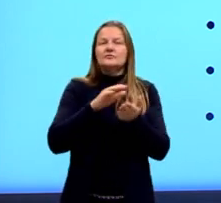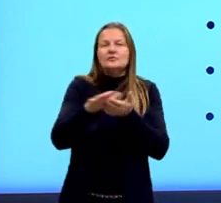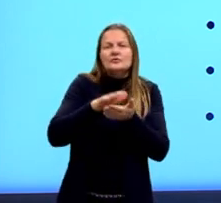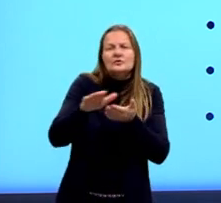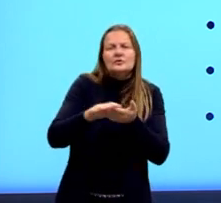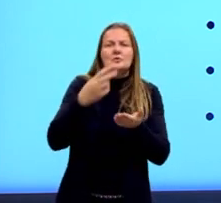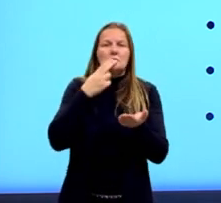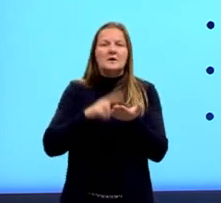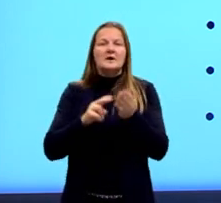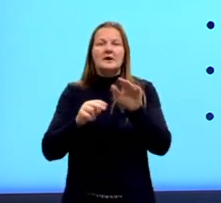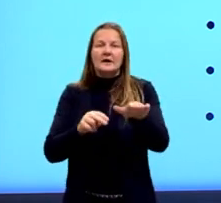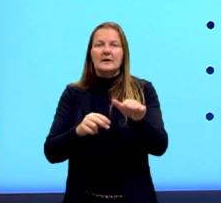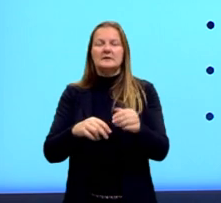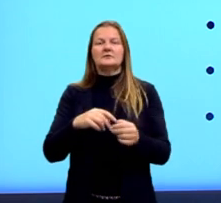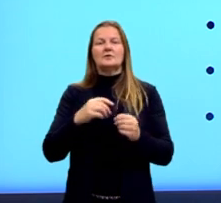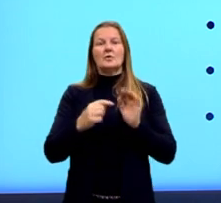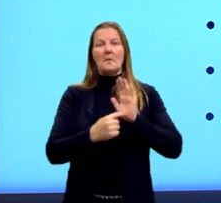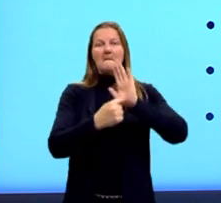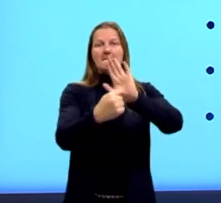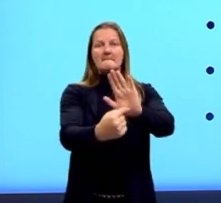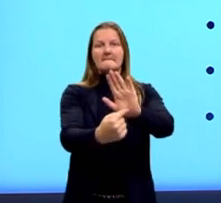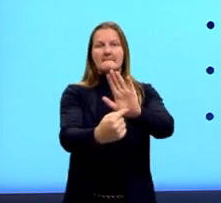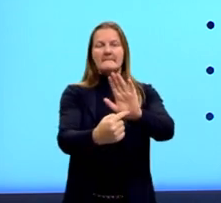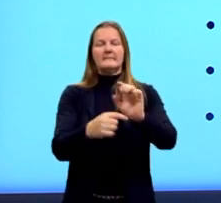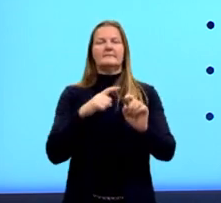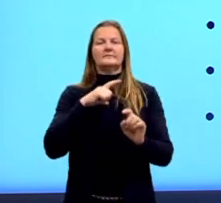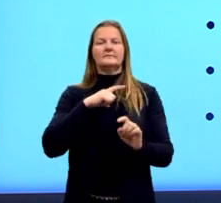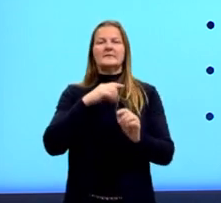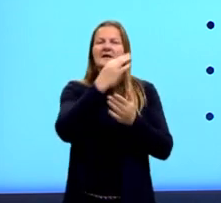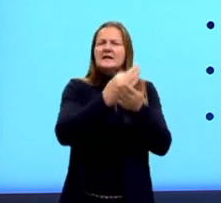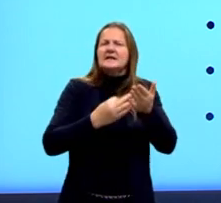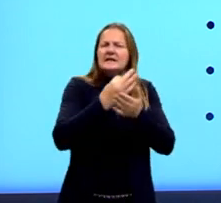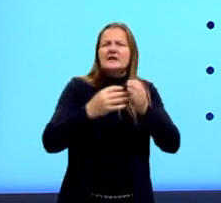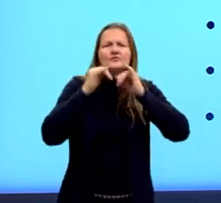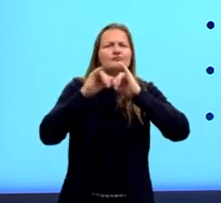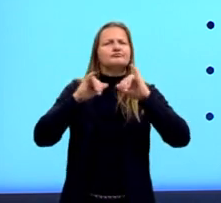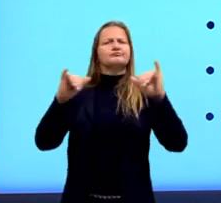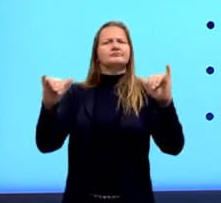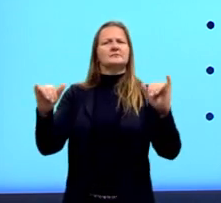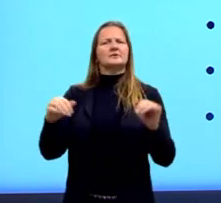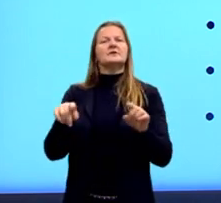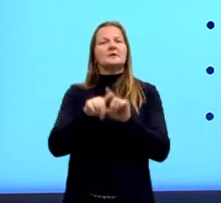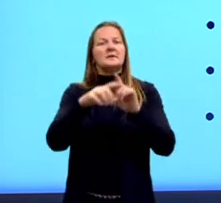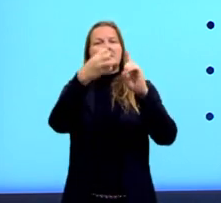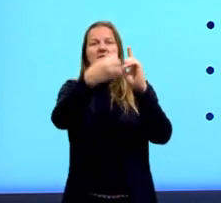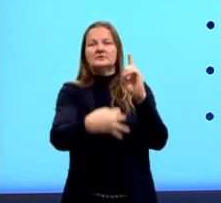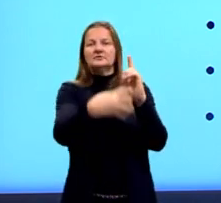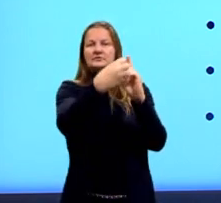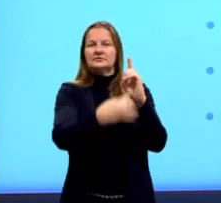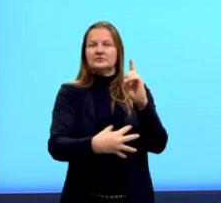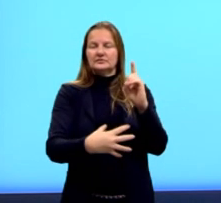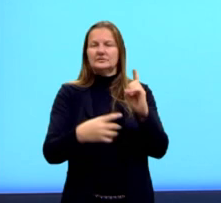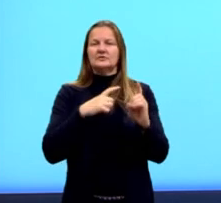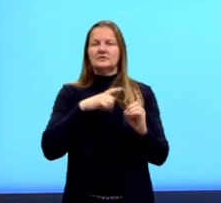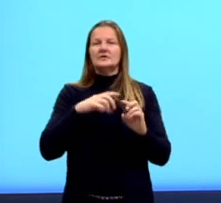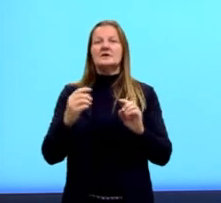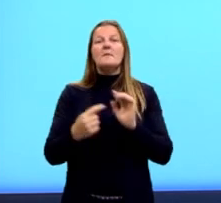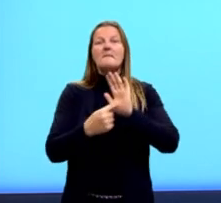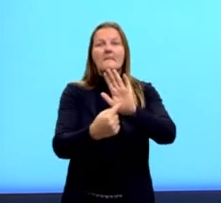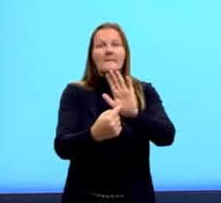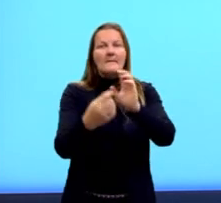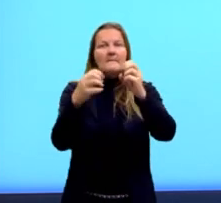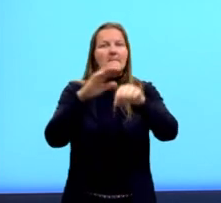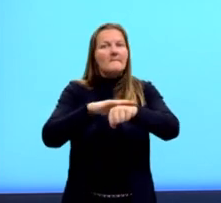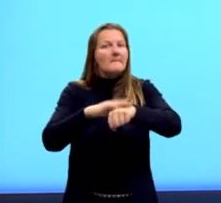carta Manifesto textos em vários e dissertações e eu trago para